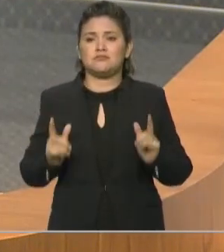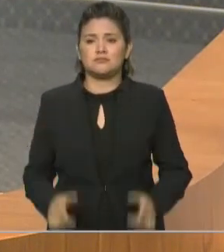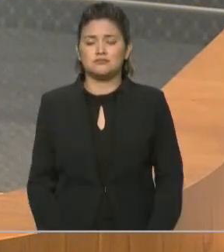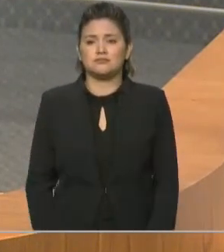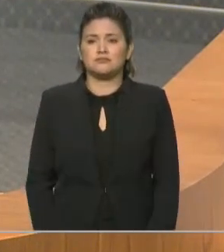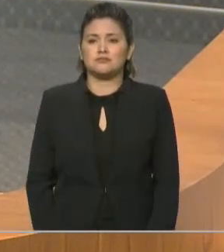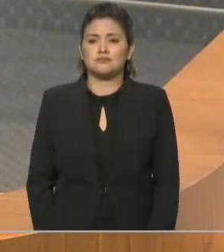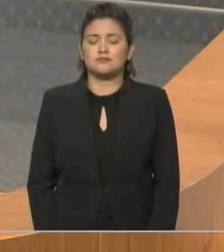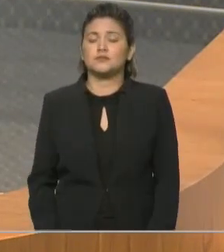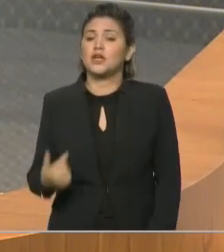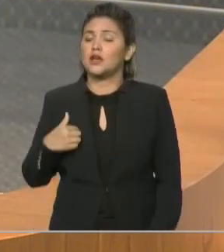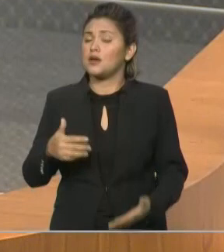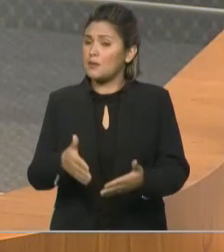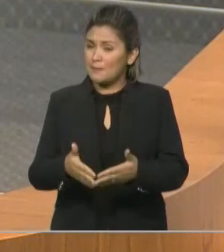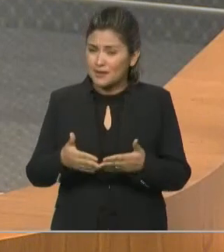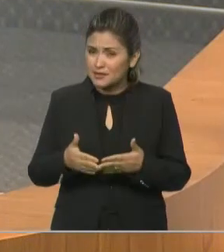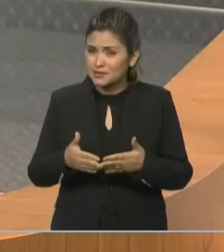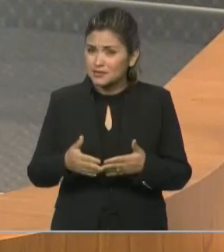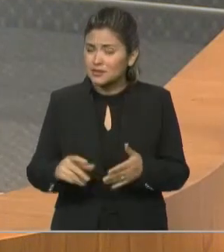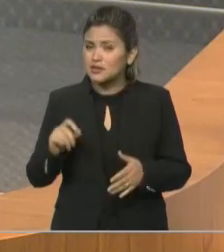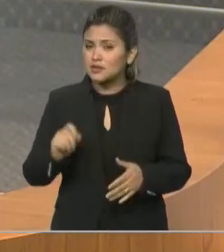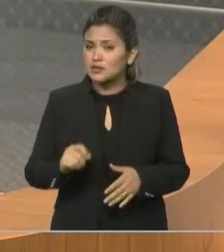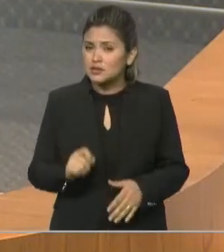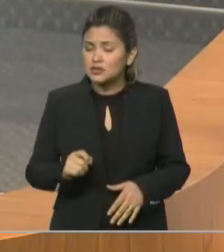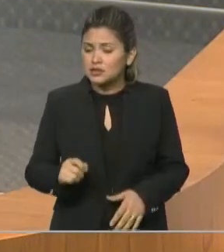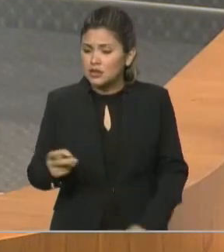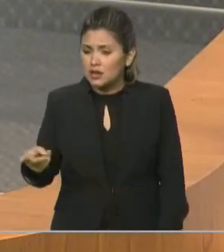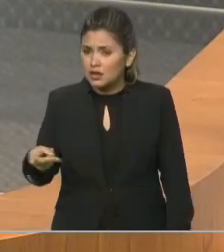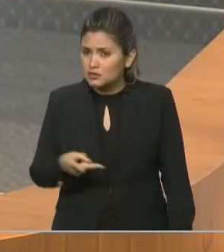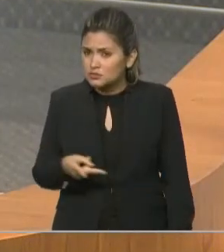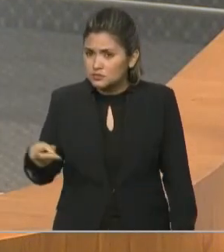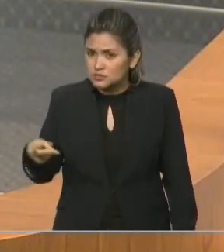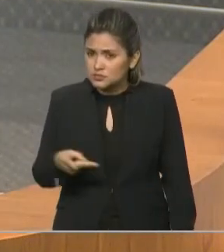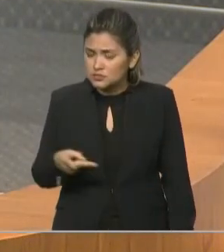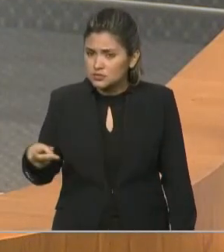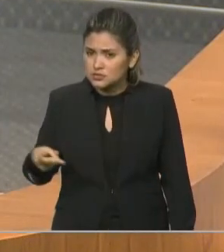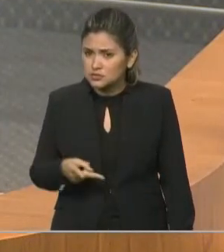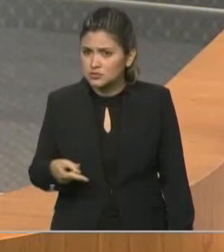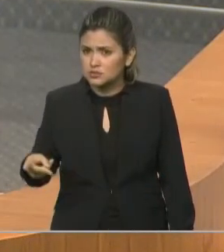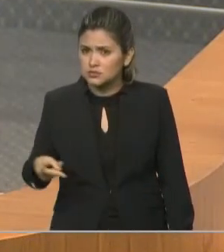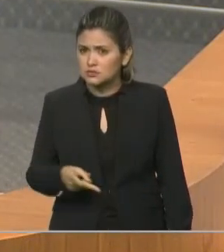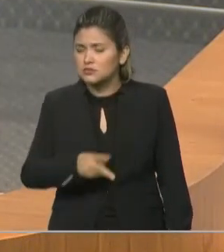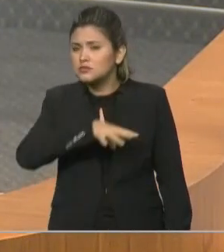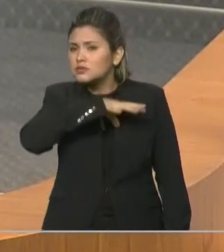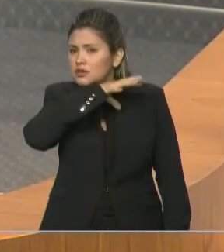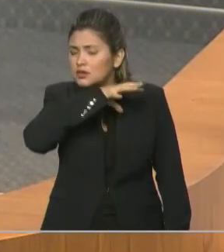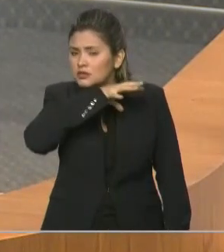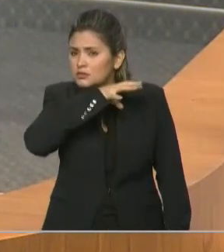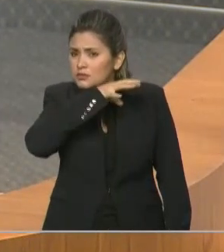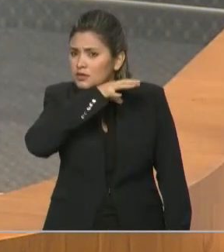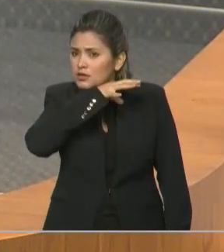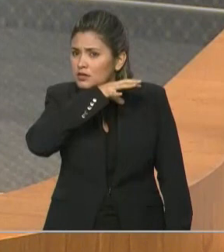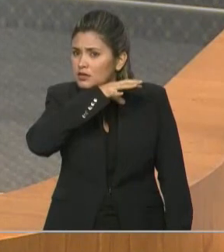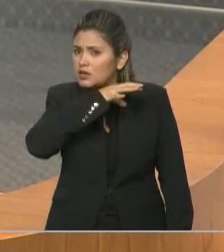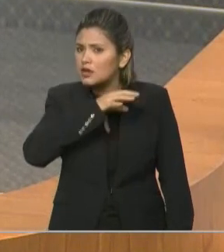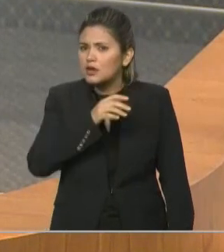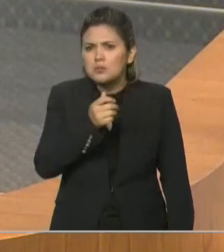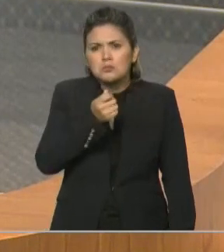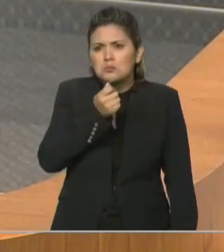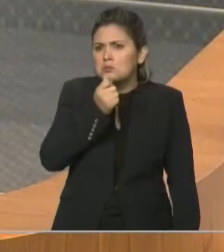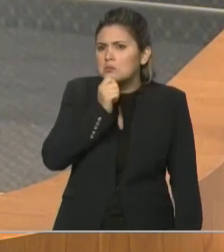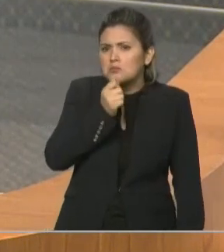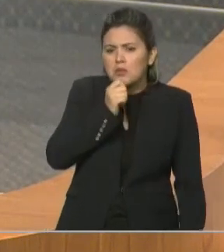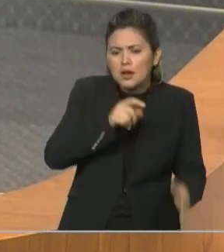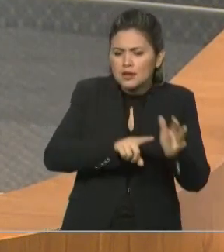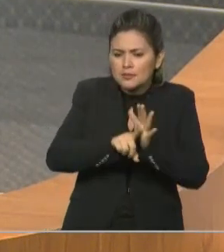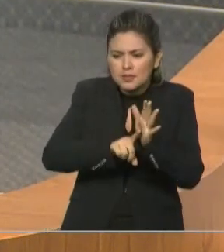O que eu peço é que essas duas da Alumar, que nem sequer classificação tem, mas tem de alto risco de dano,